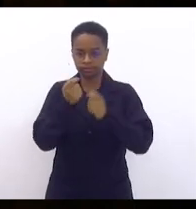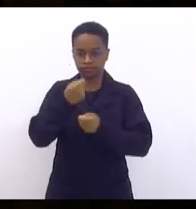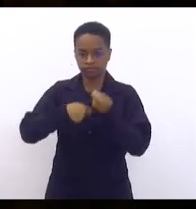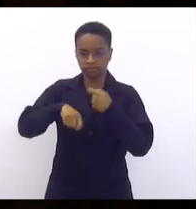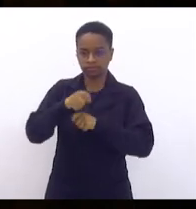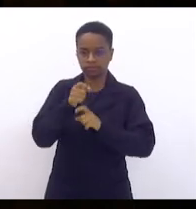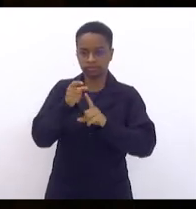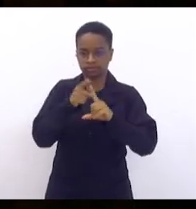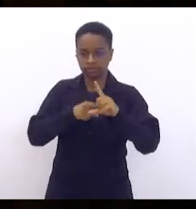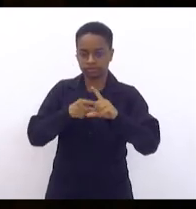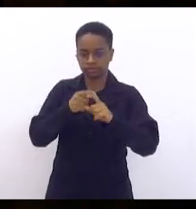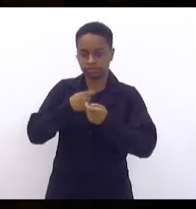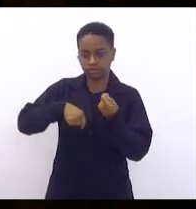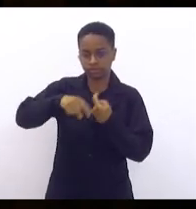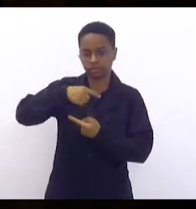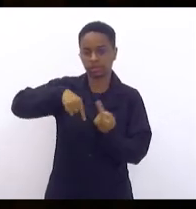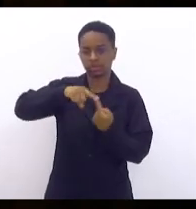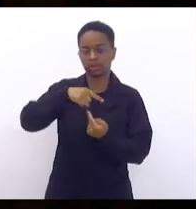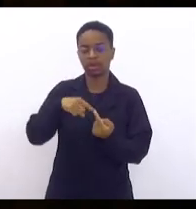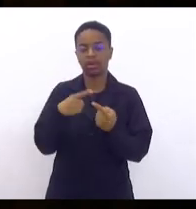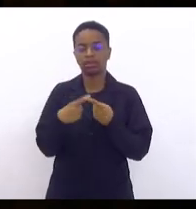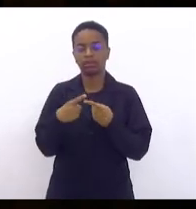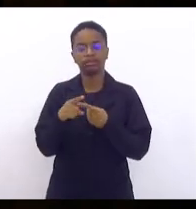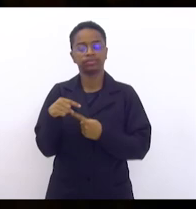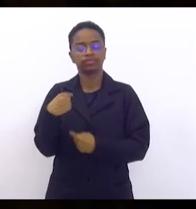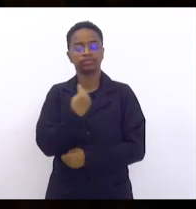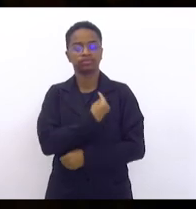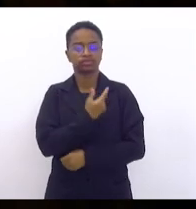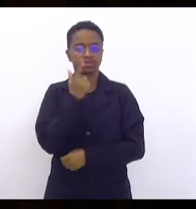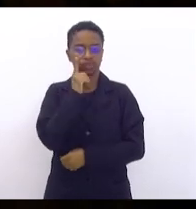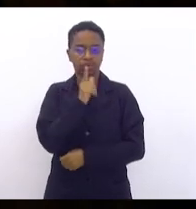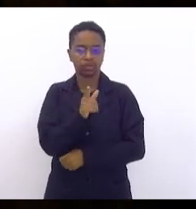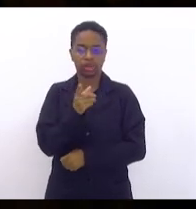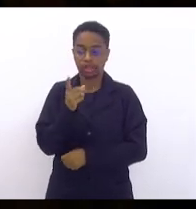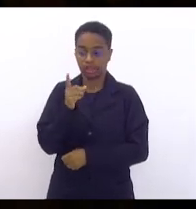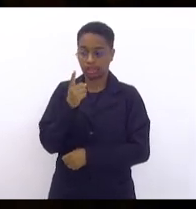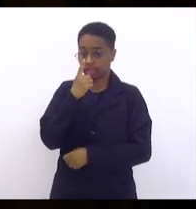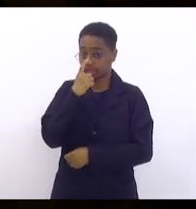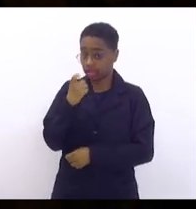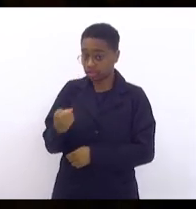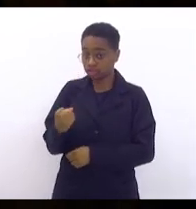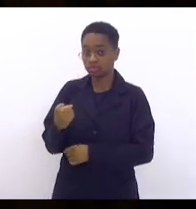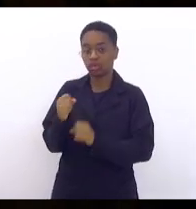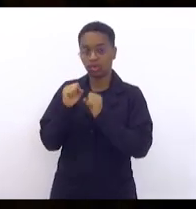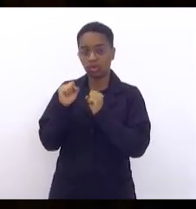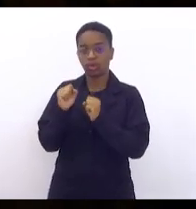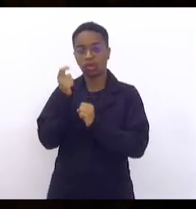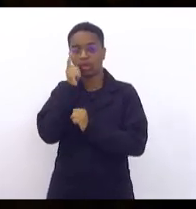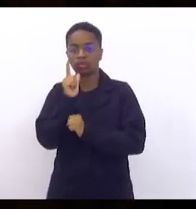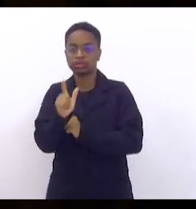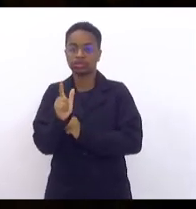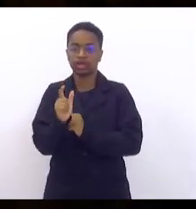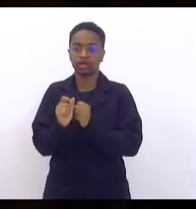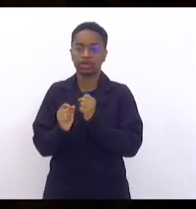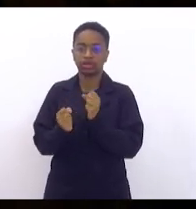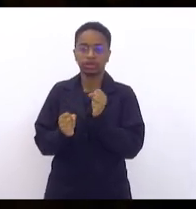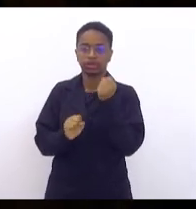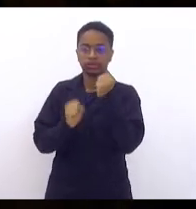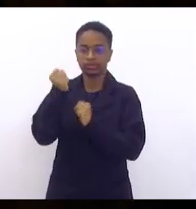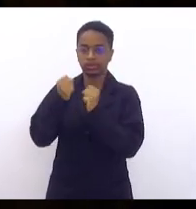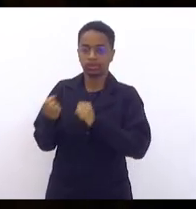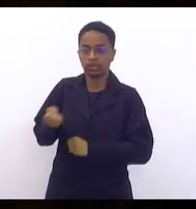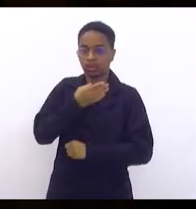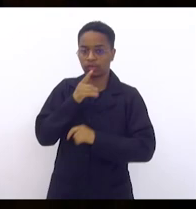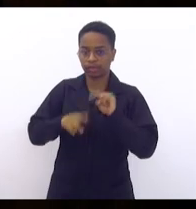circular do estado onde nós vamos poder a partir desse resíduo desenvolver Novos Produtos hoje a gente já tem produção de Skate